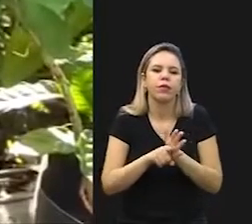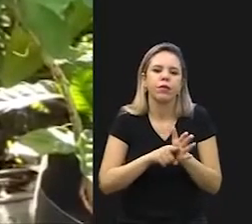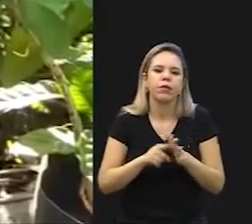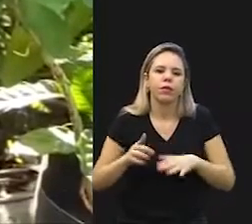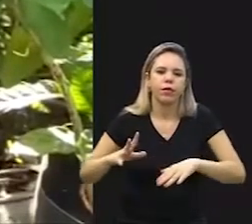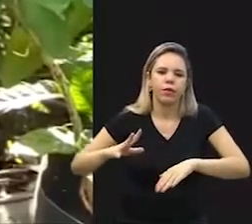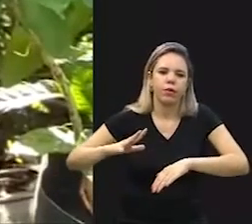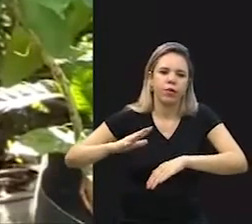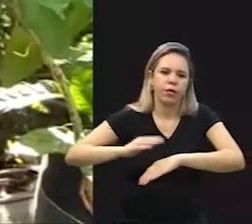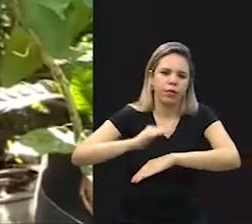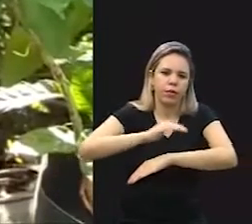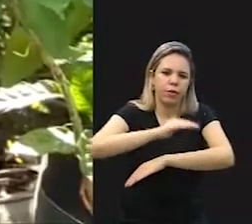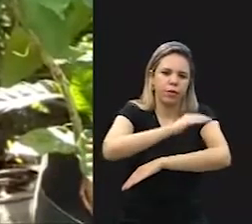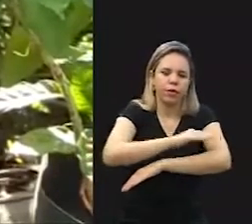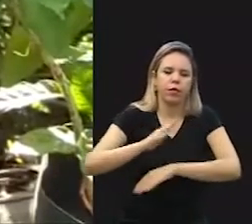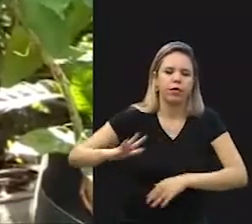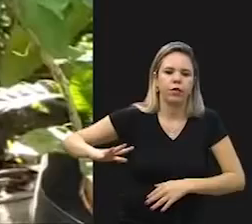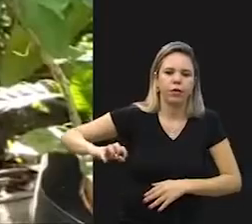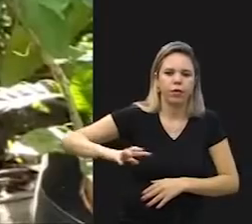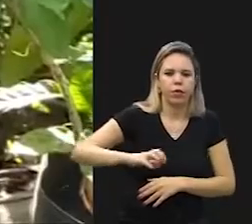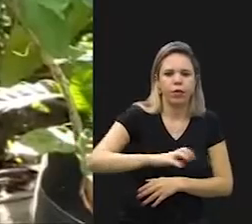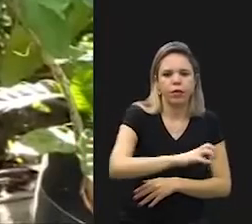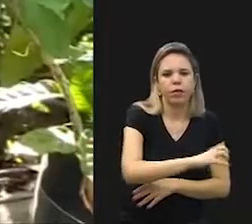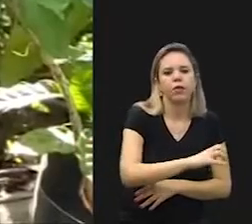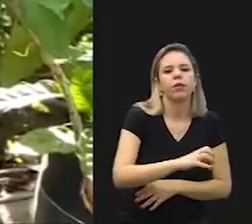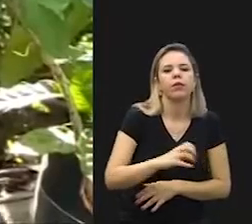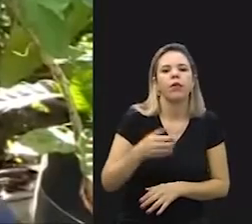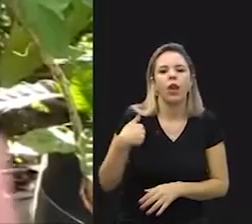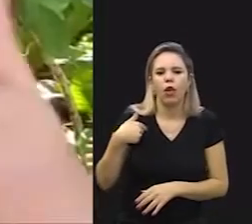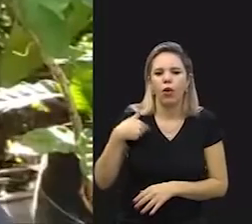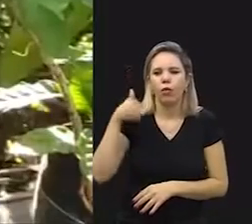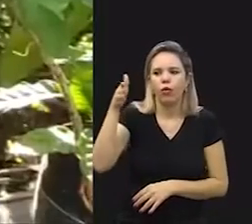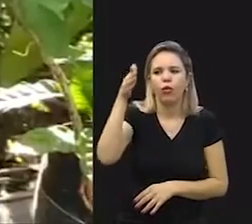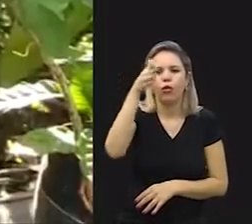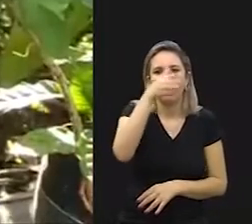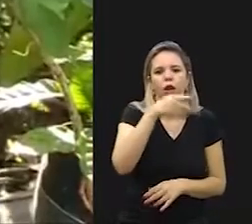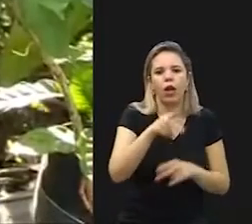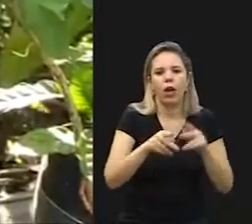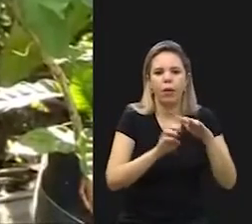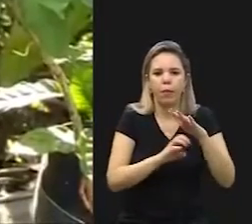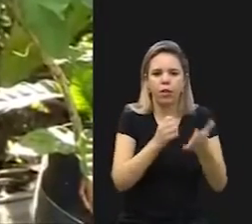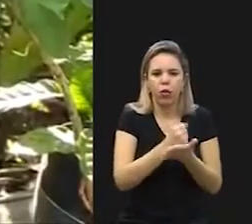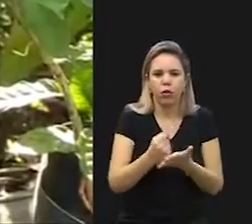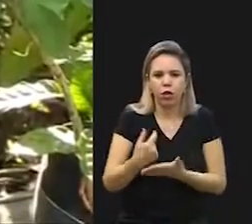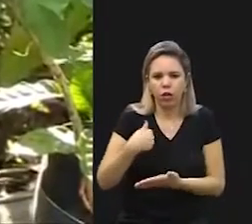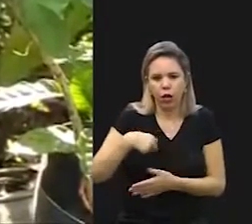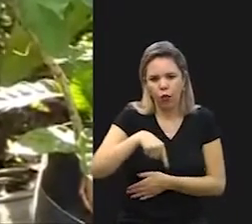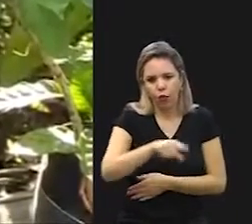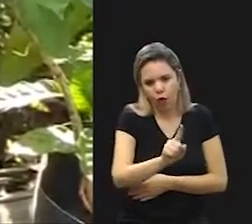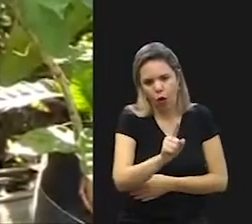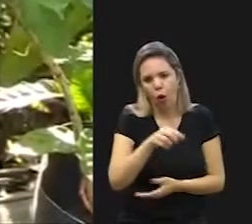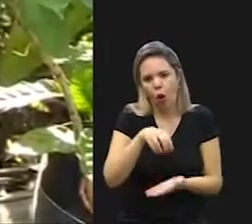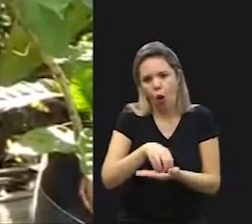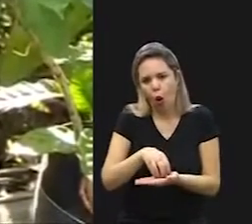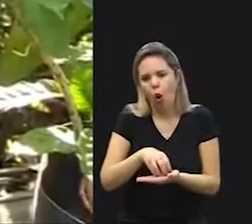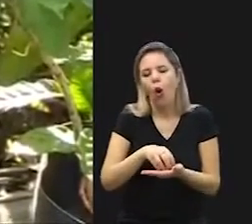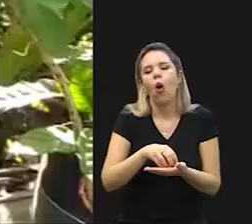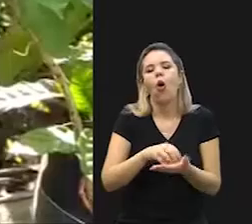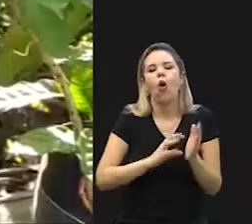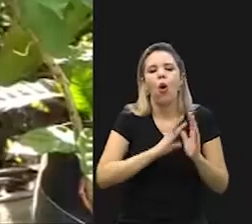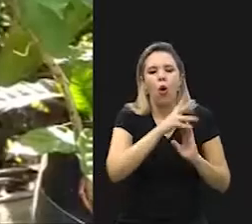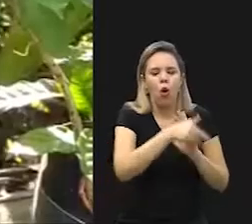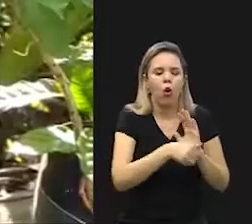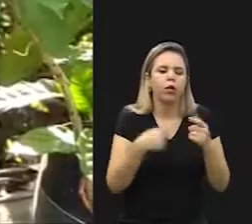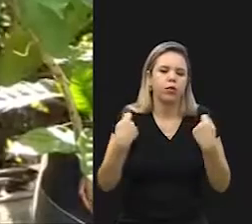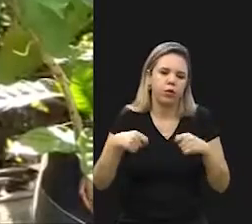répteis e anfíbios. Tá, então eu vou até algumas... Eu sou contratado por uma empresa ou por algum órgão ambiental